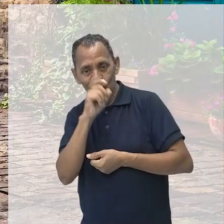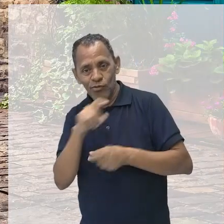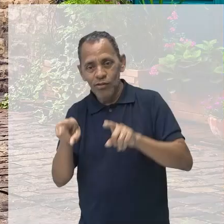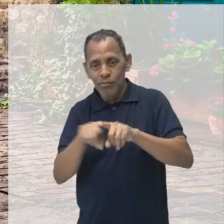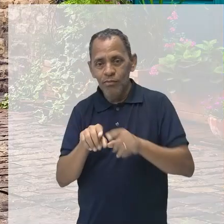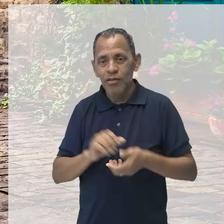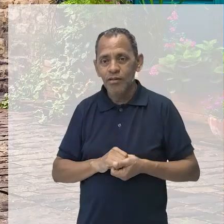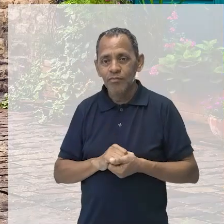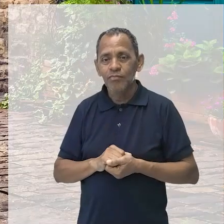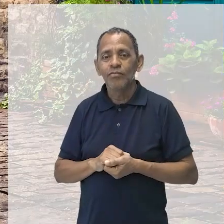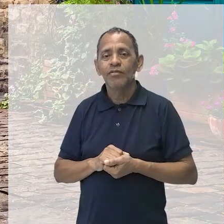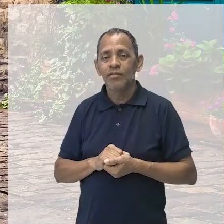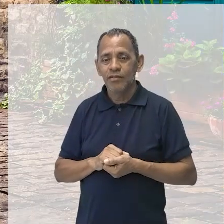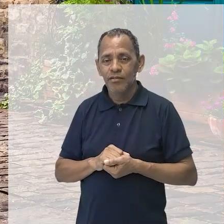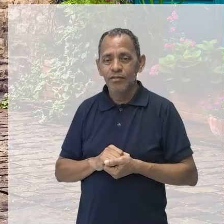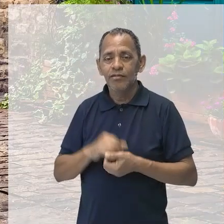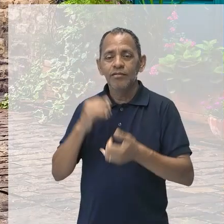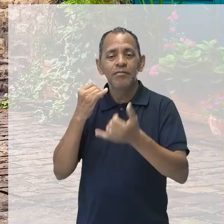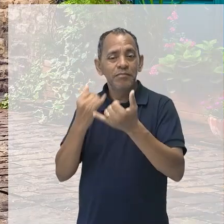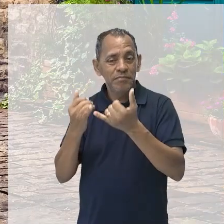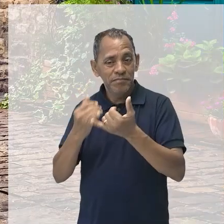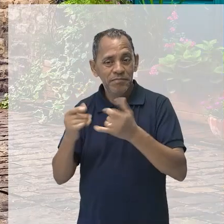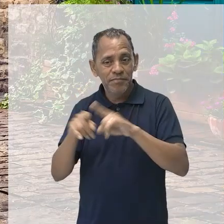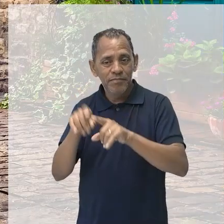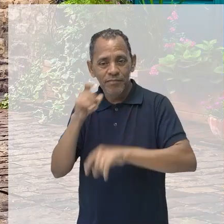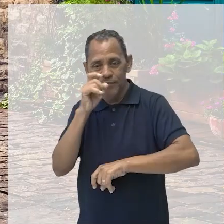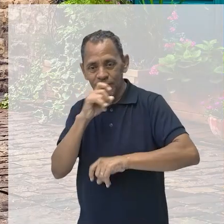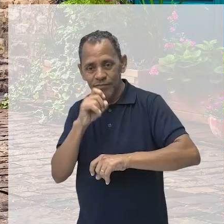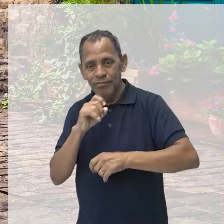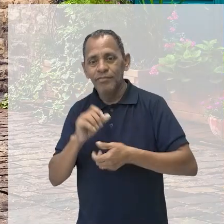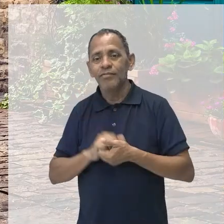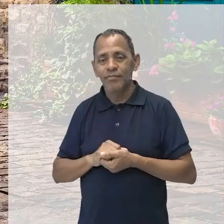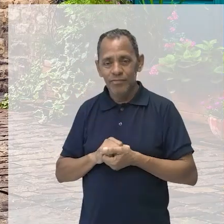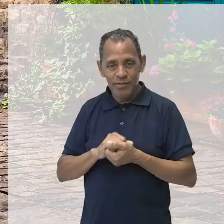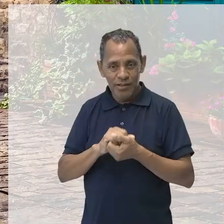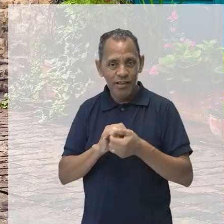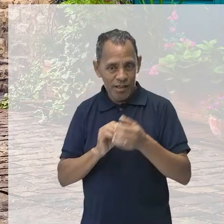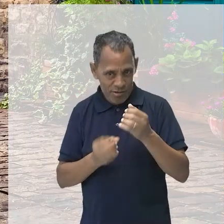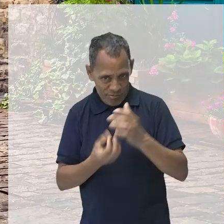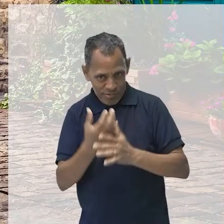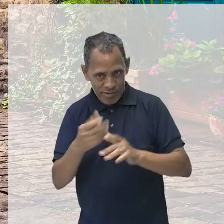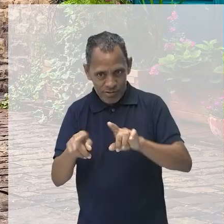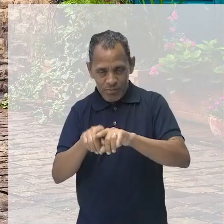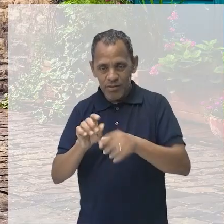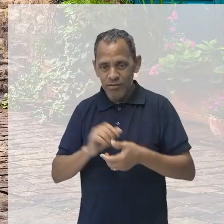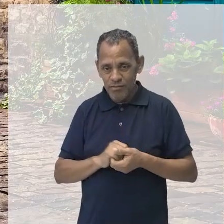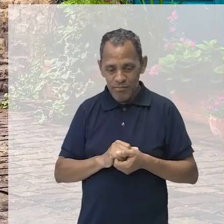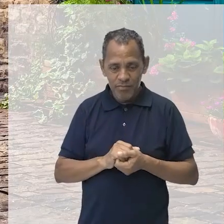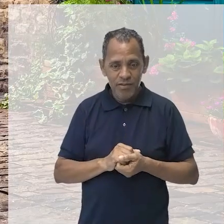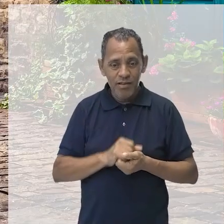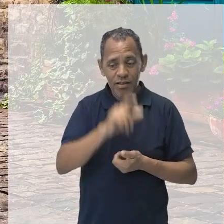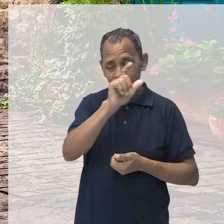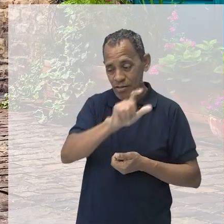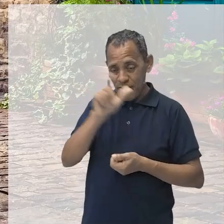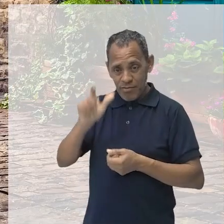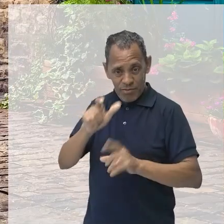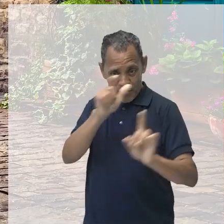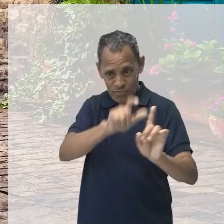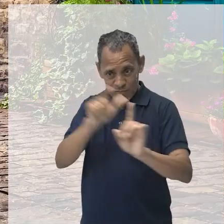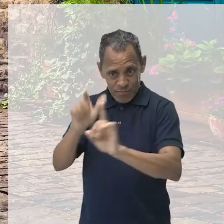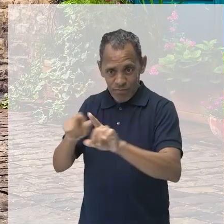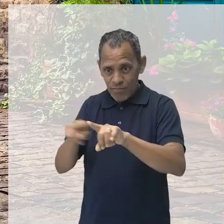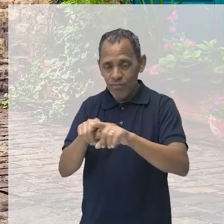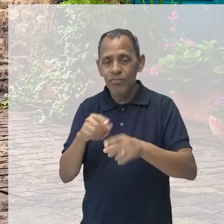uma sátira, figura erudita dos mestres e sábios da época. É falante, porém demonstra uma lógica de